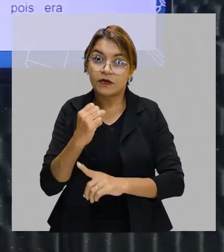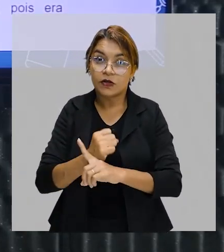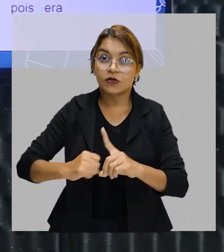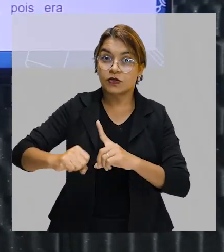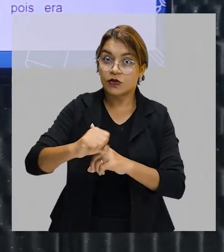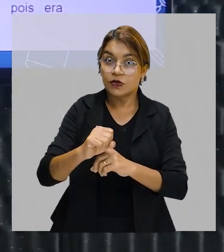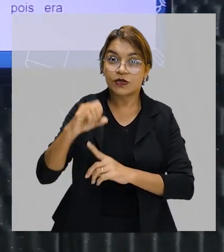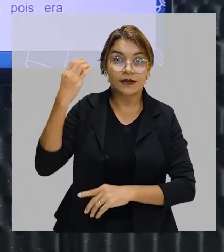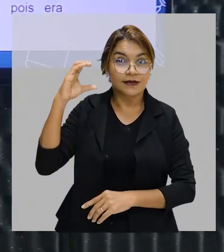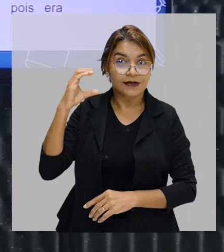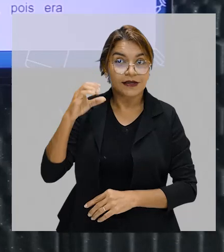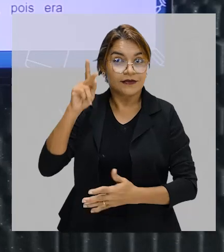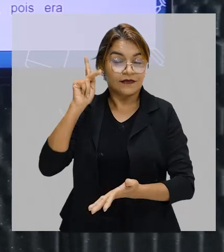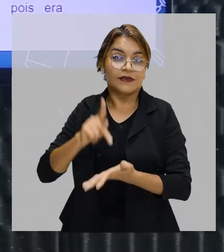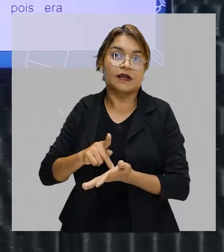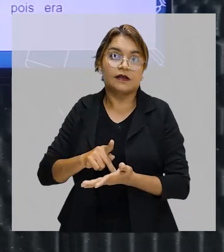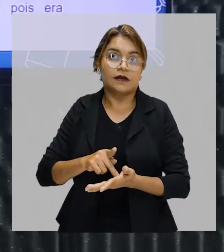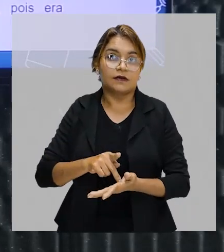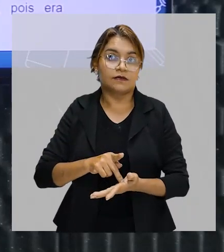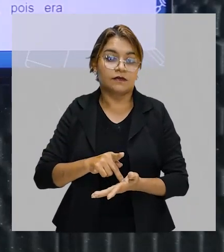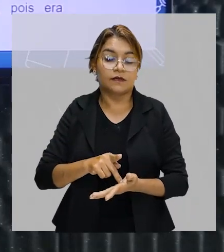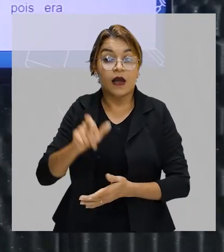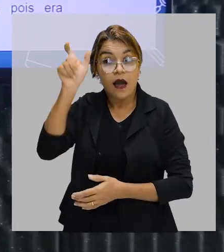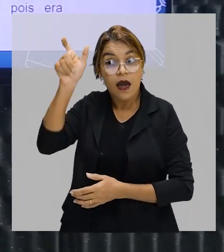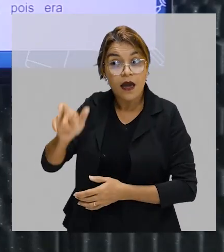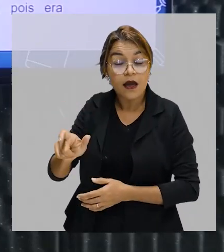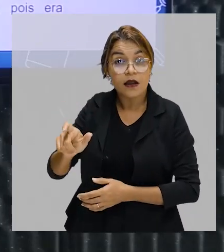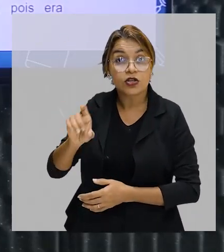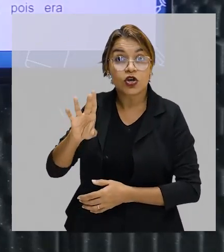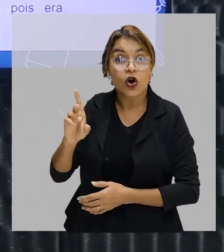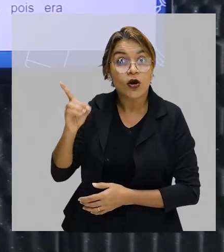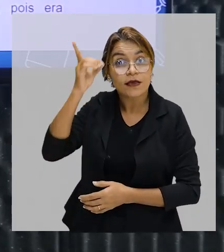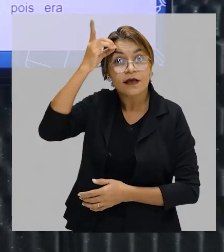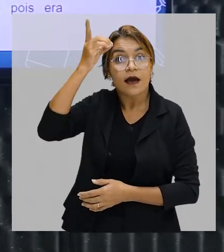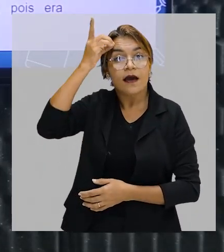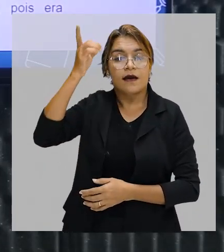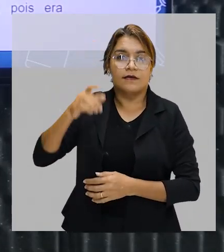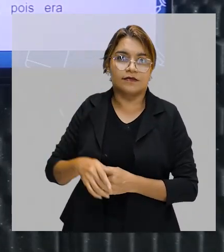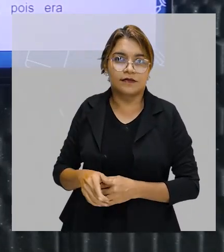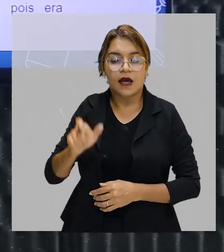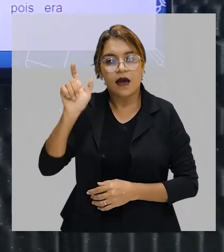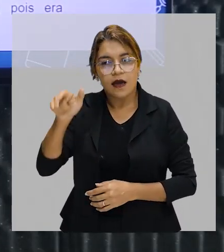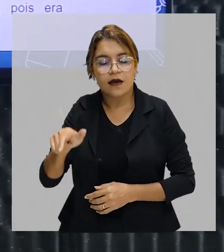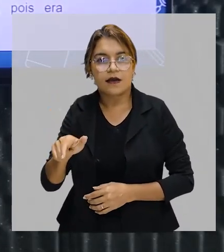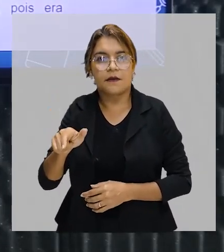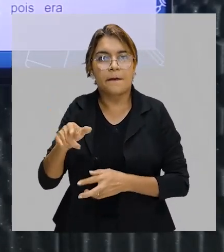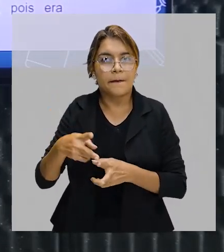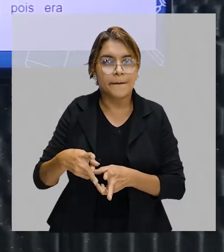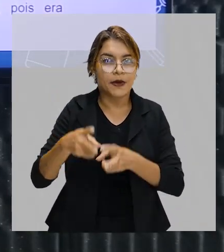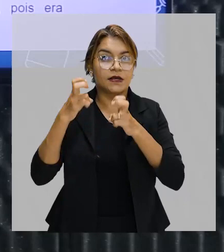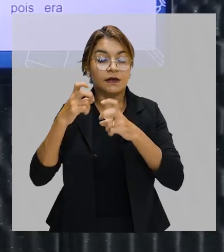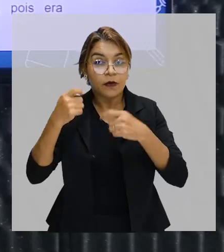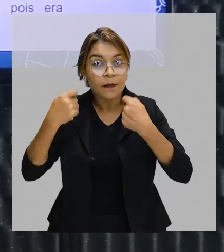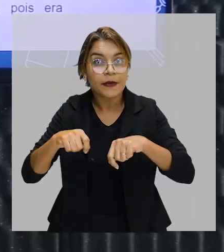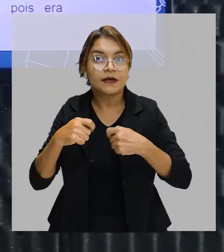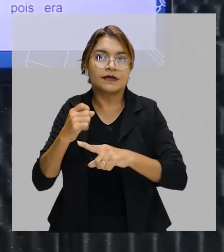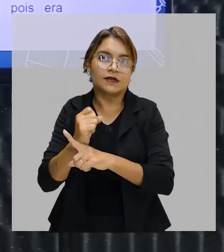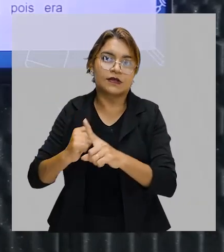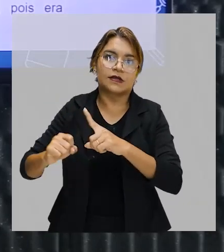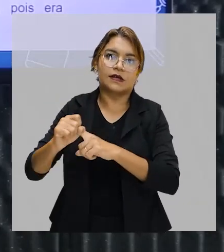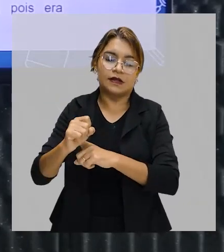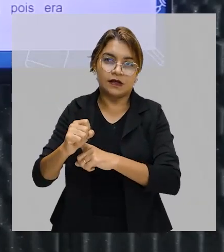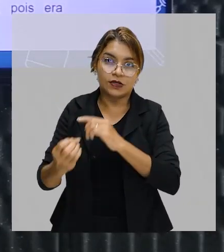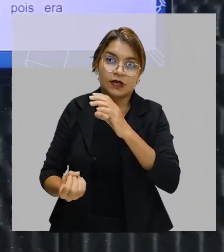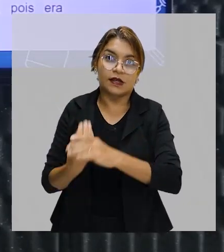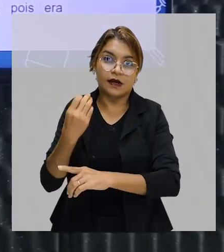Comte, ele foi o idealizador, digamos assim, tá? O Comte, ele foi quem percebeu a necessidade de